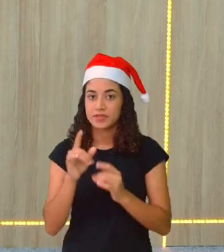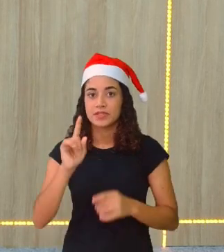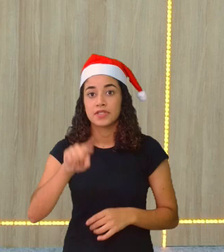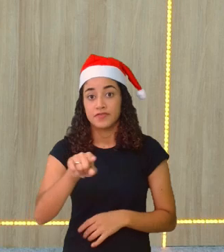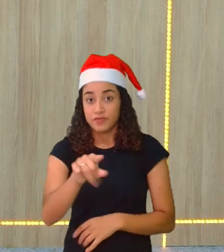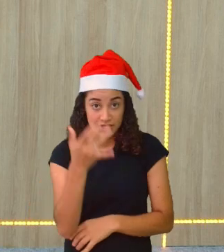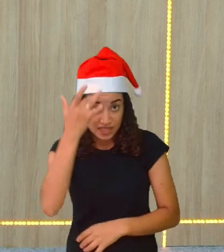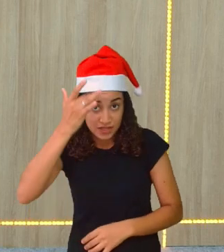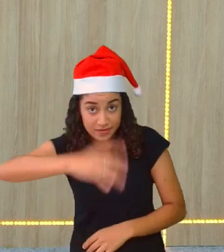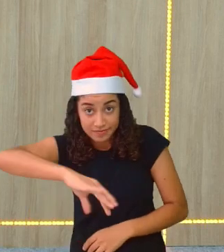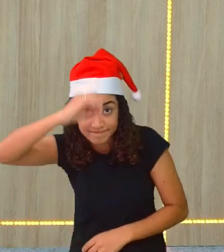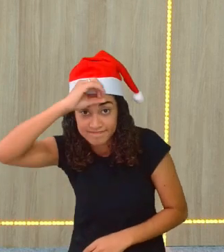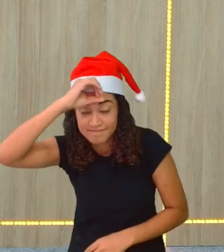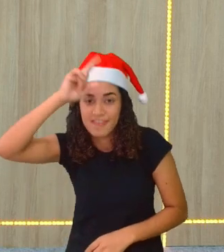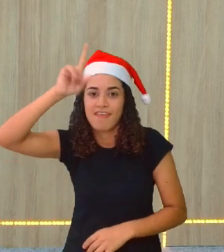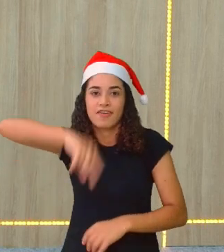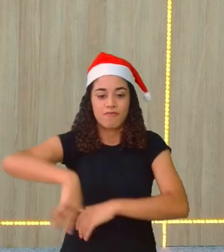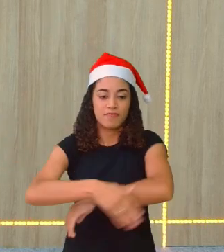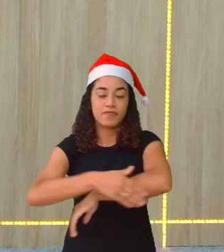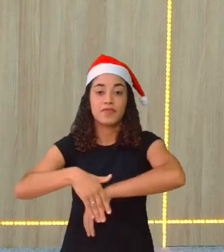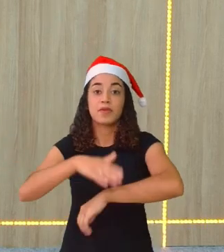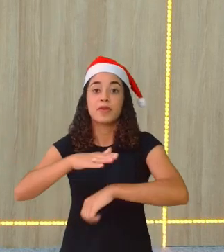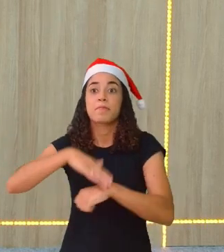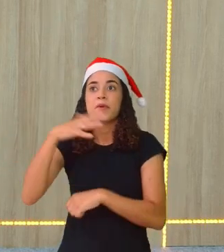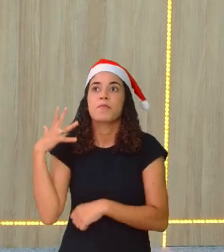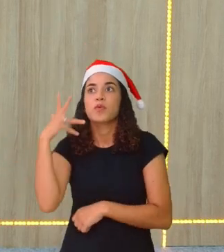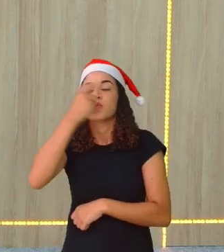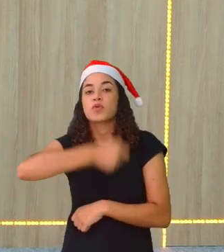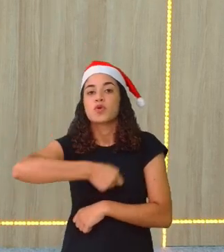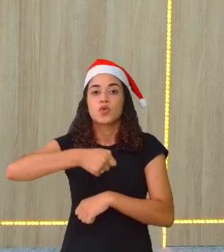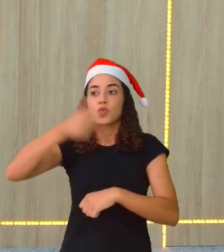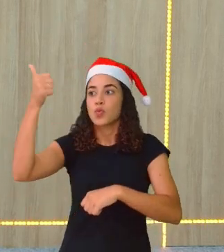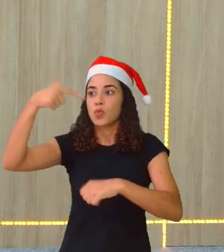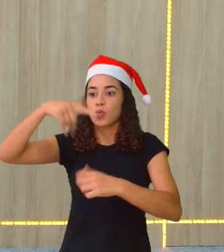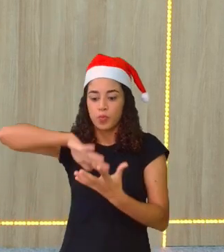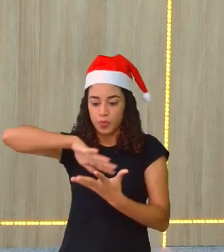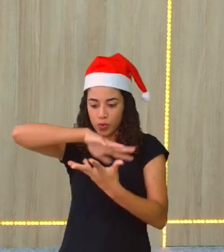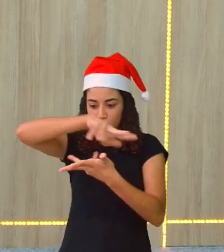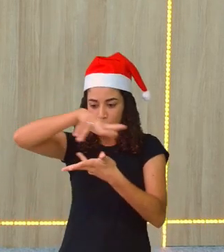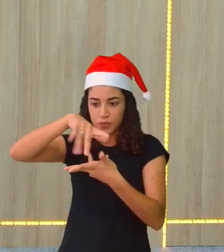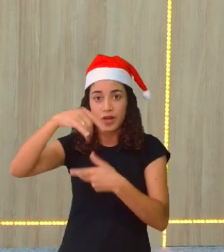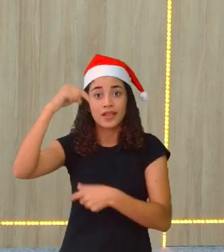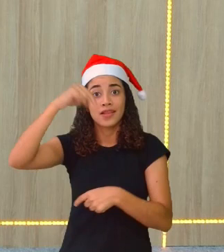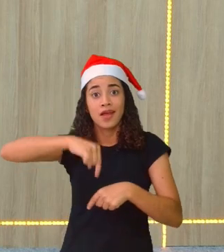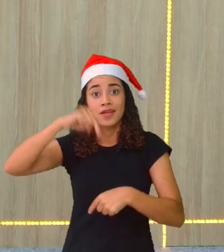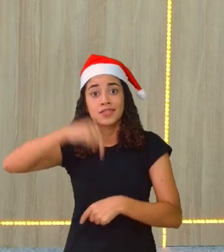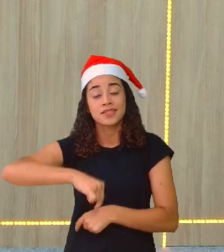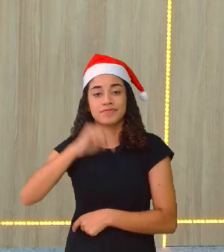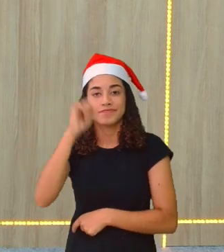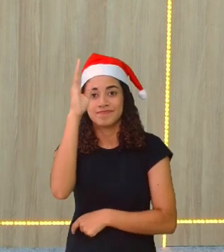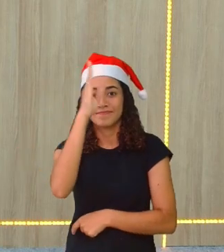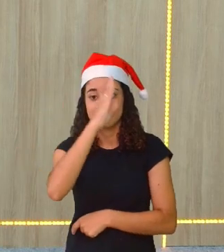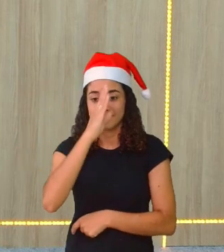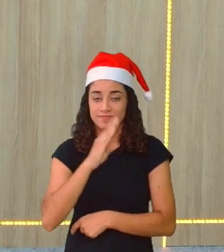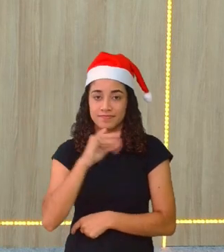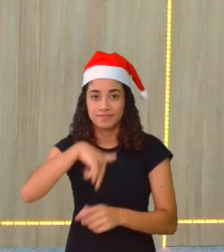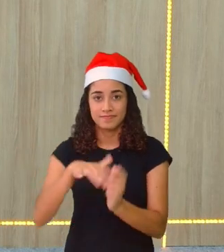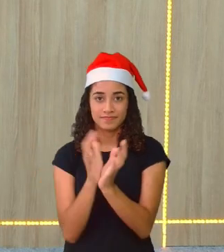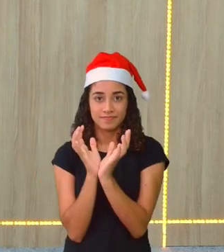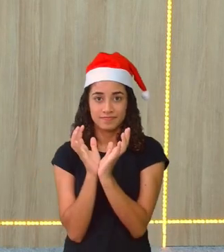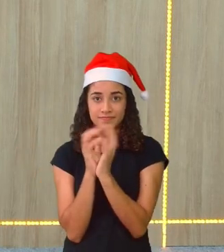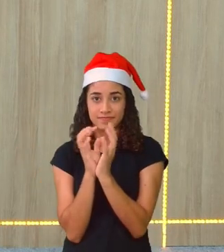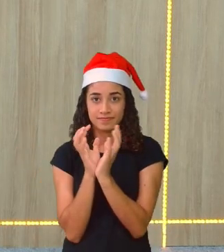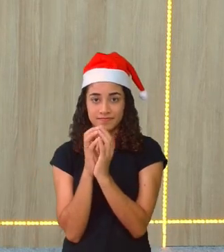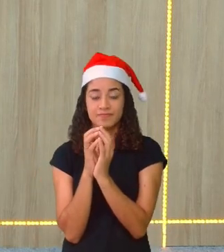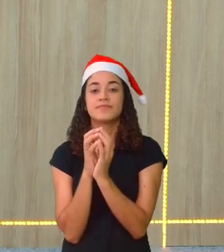para quem não sabe, é uma das ruas mais belas do mundo, e está aqui localizada ali próximo